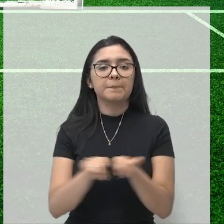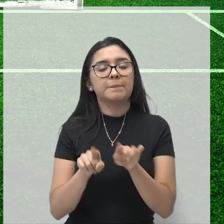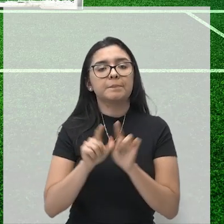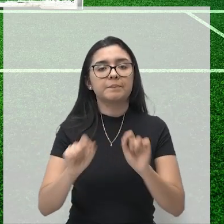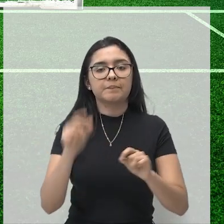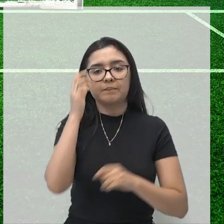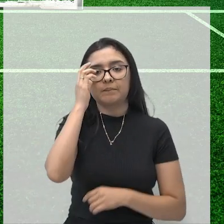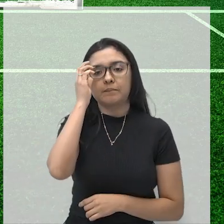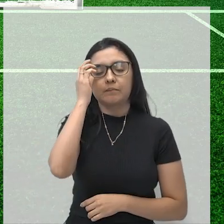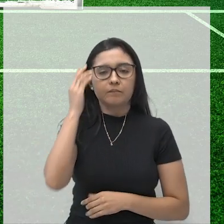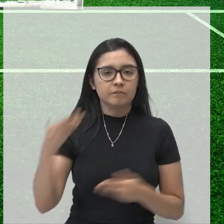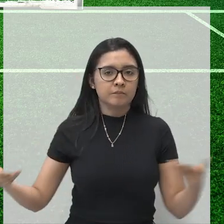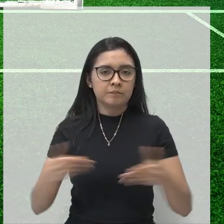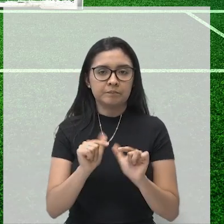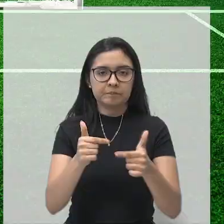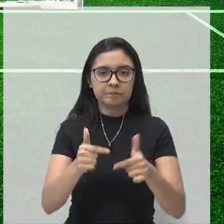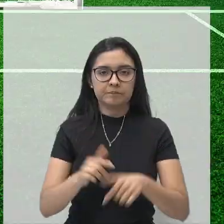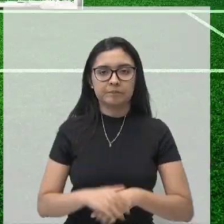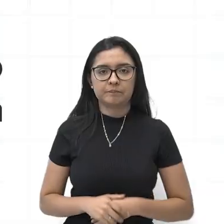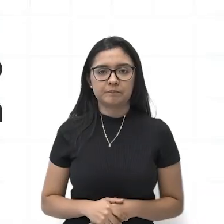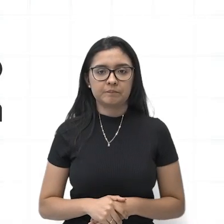fase da execução.